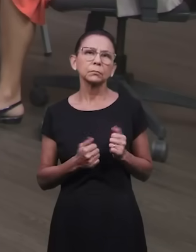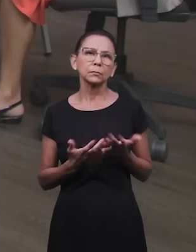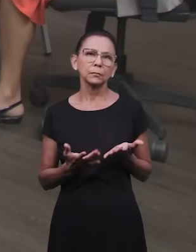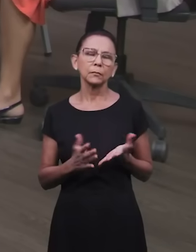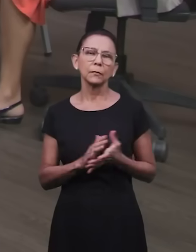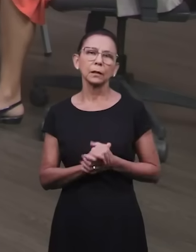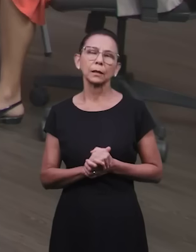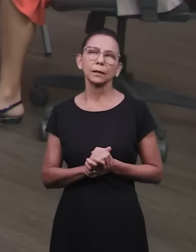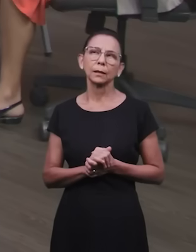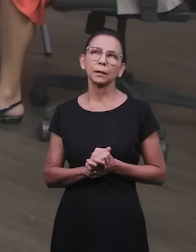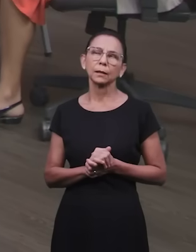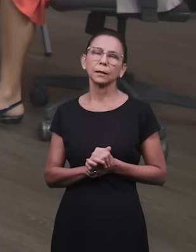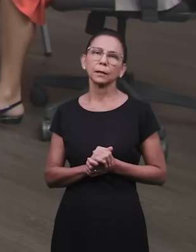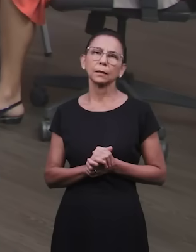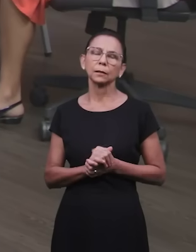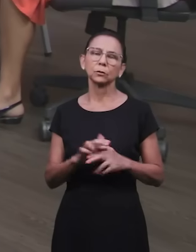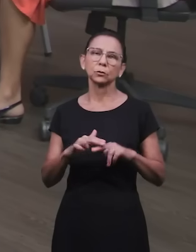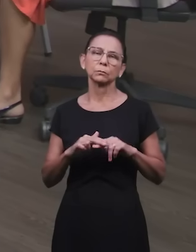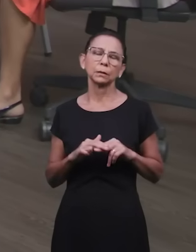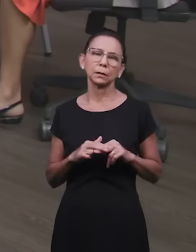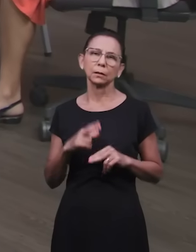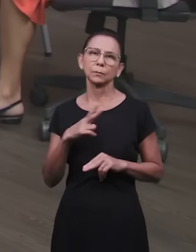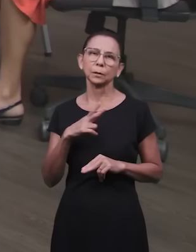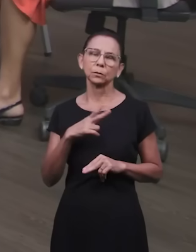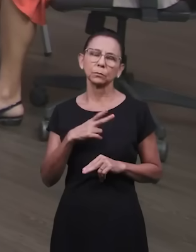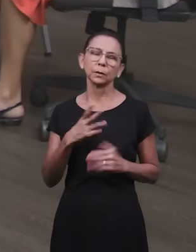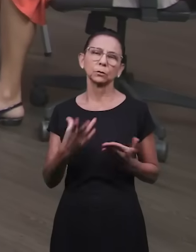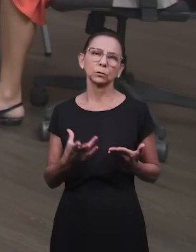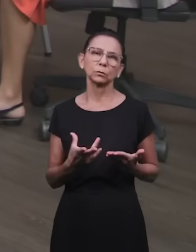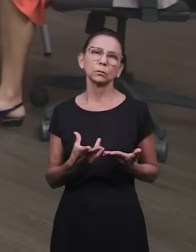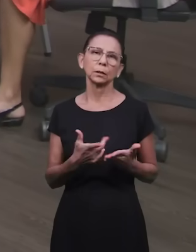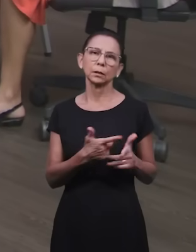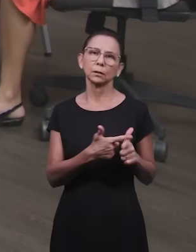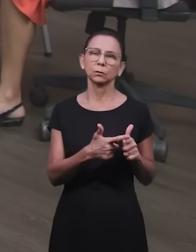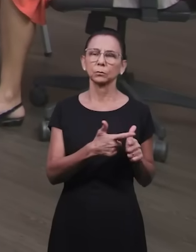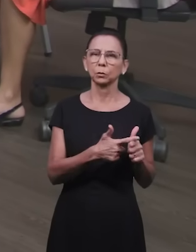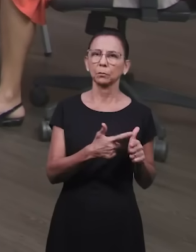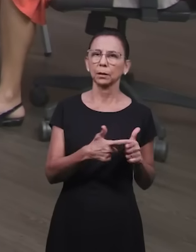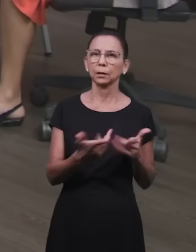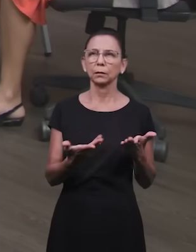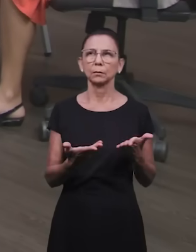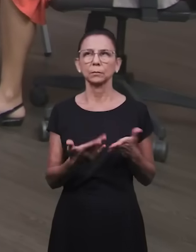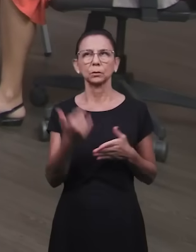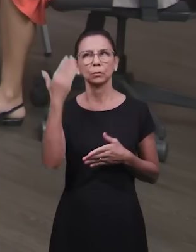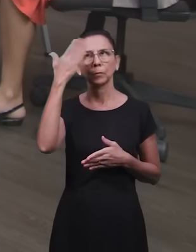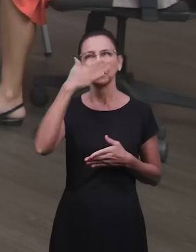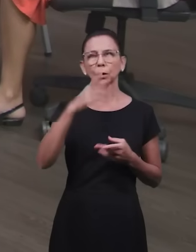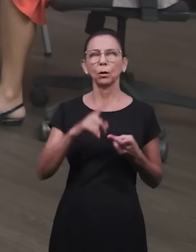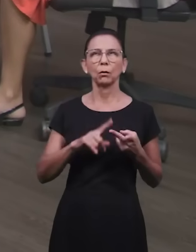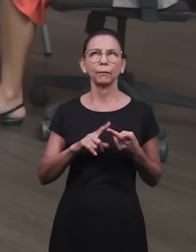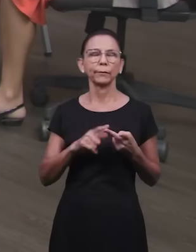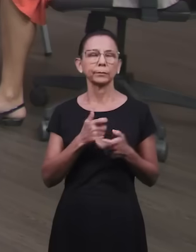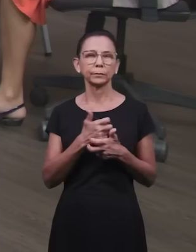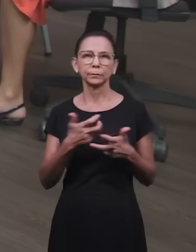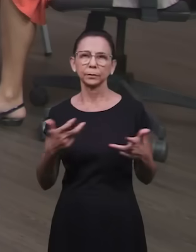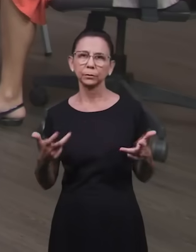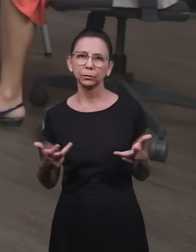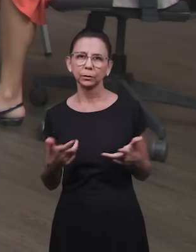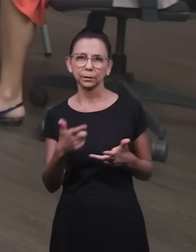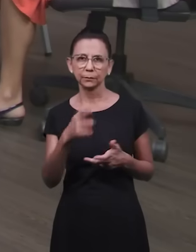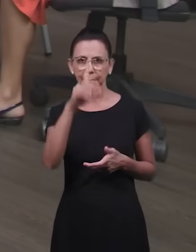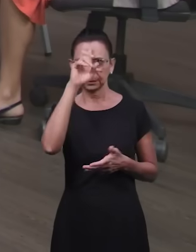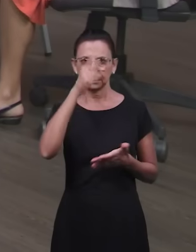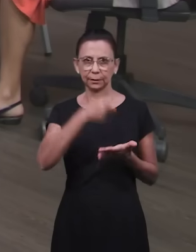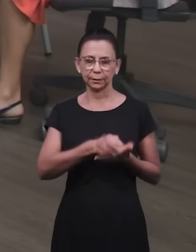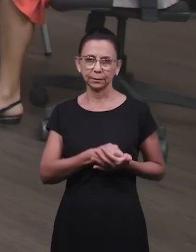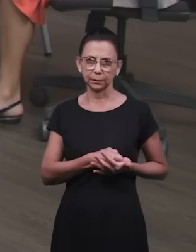você acabou de colocar dentro do ambiente da psicologia para enfrentar uma situação. No mundo tereis